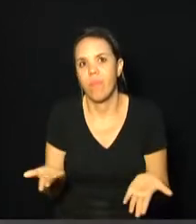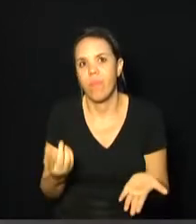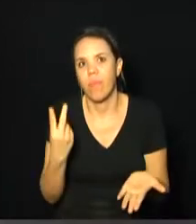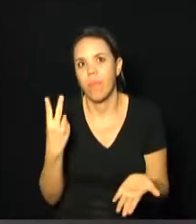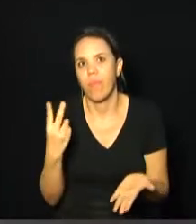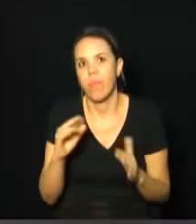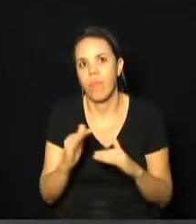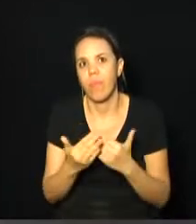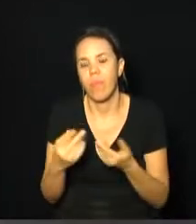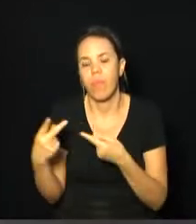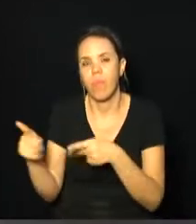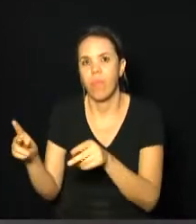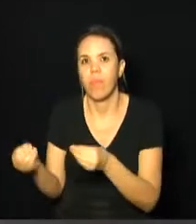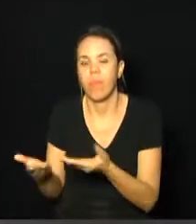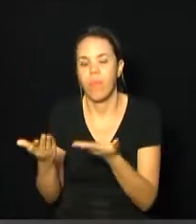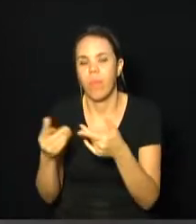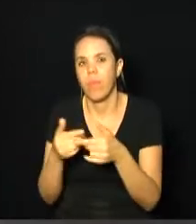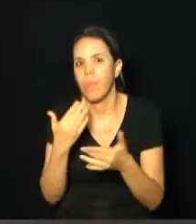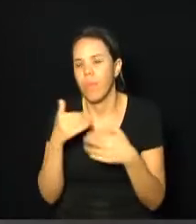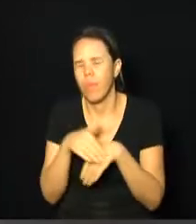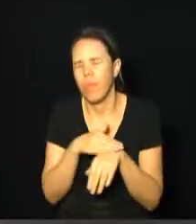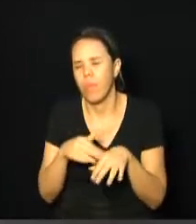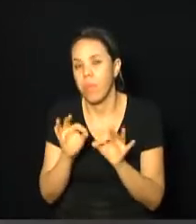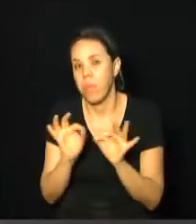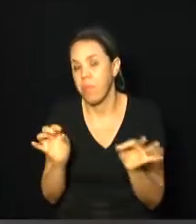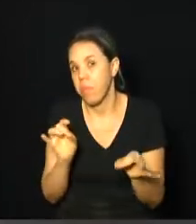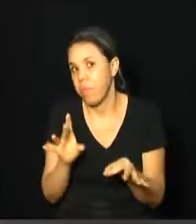para ele, conversei com ele simplesmente,